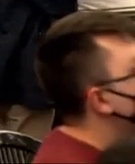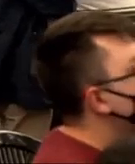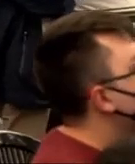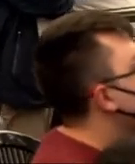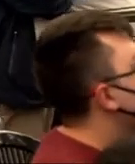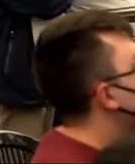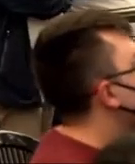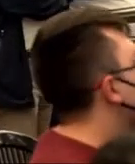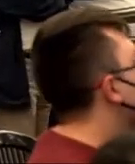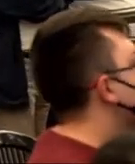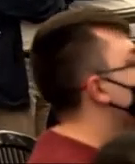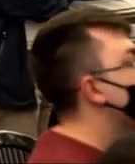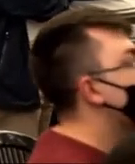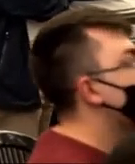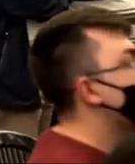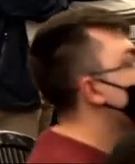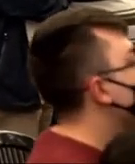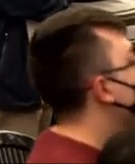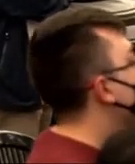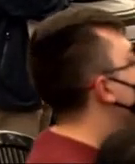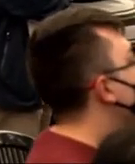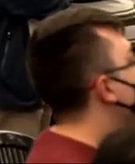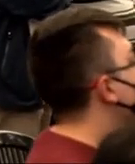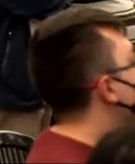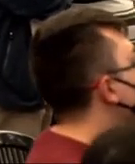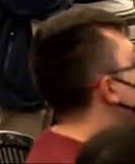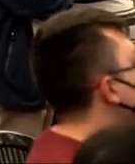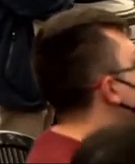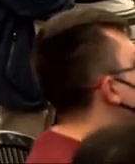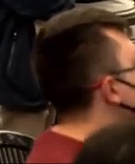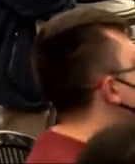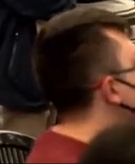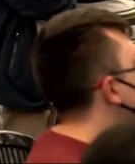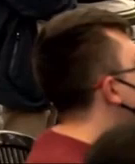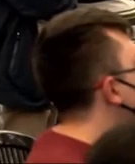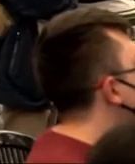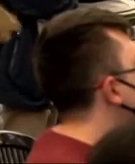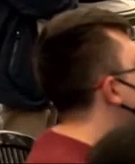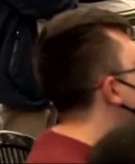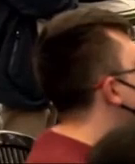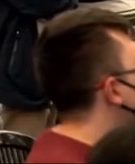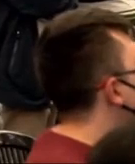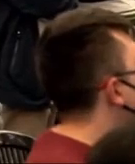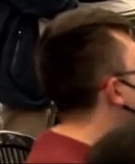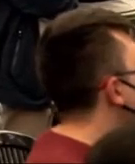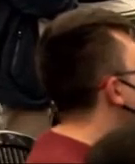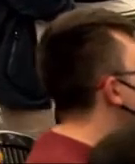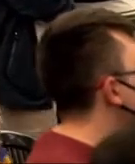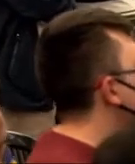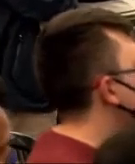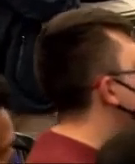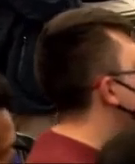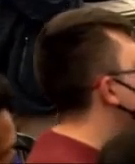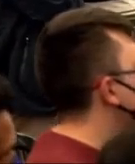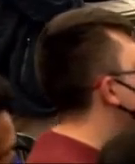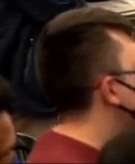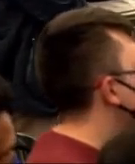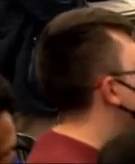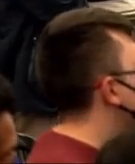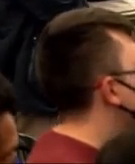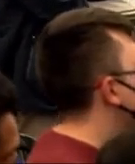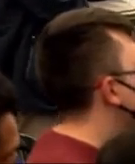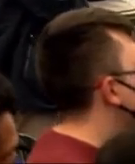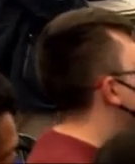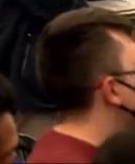o companheiro prefeito aqui da cidade de Diadema, nosso